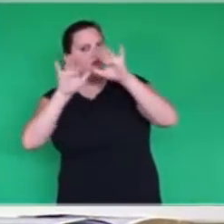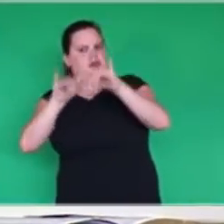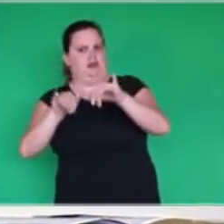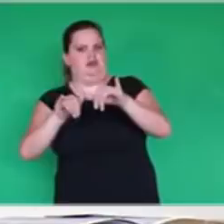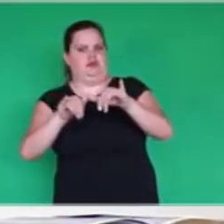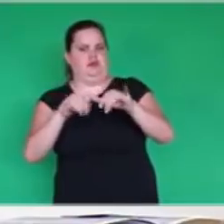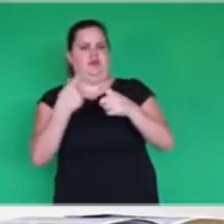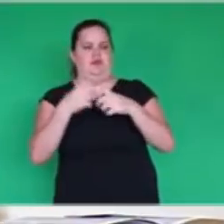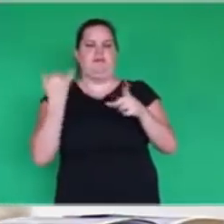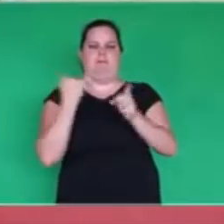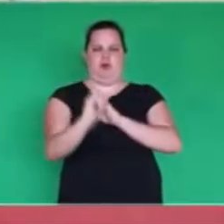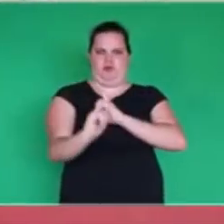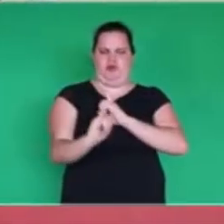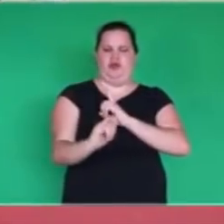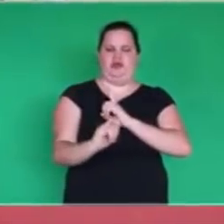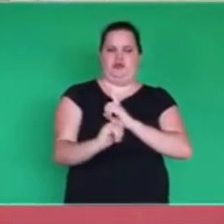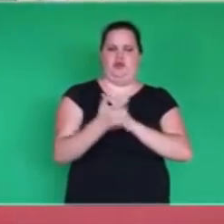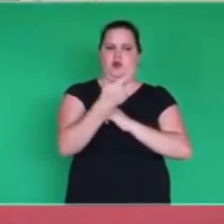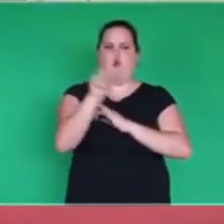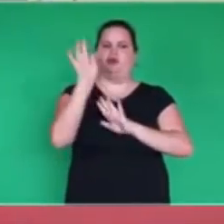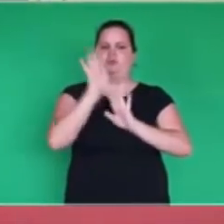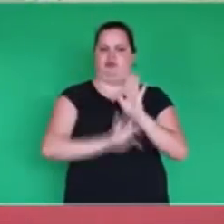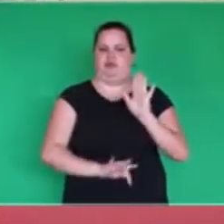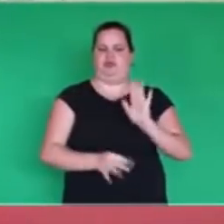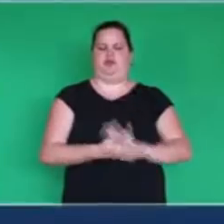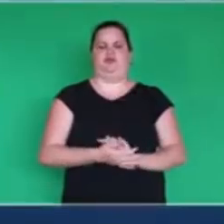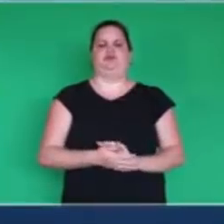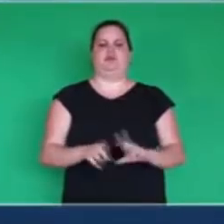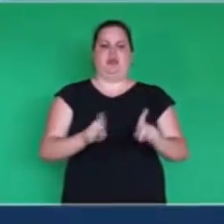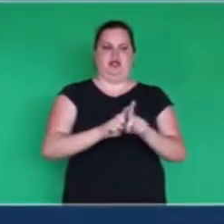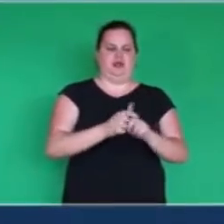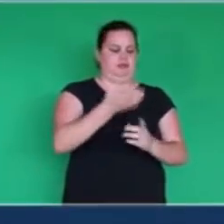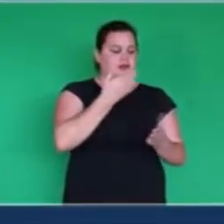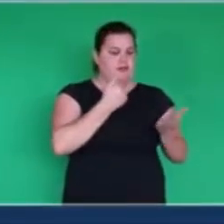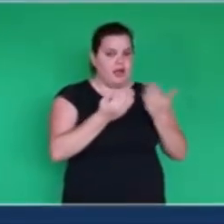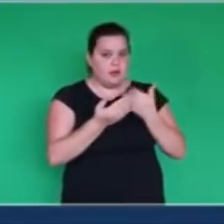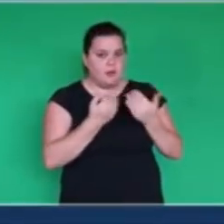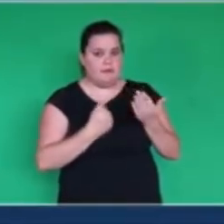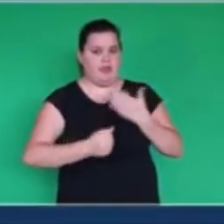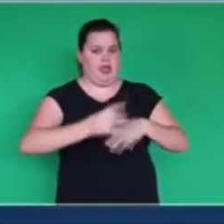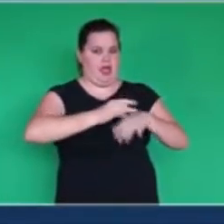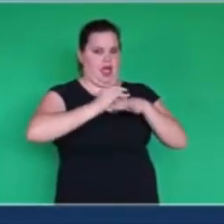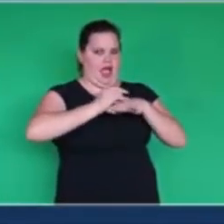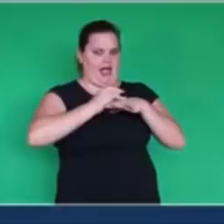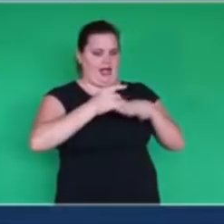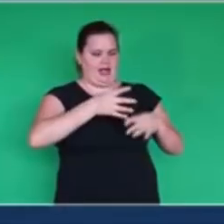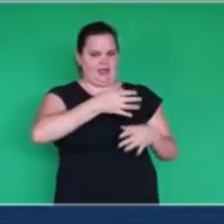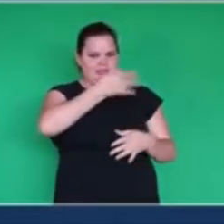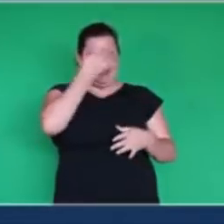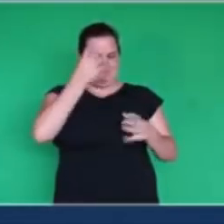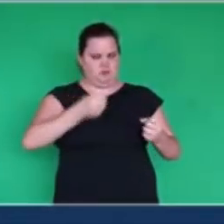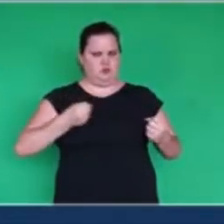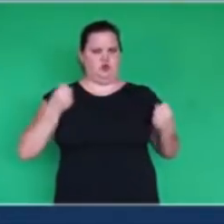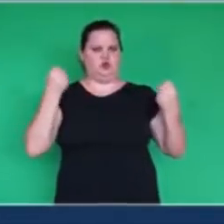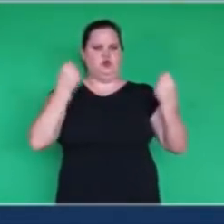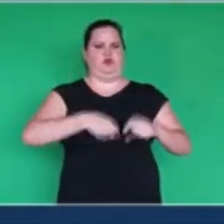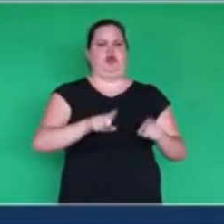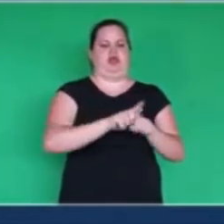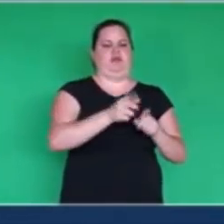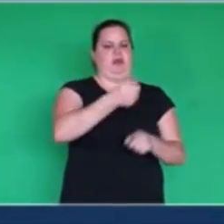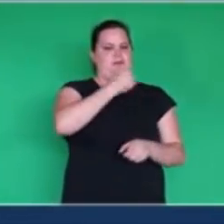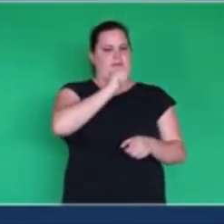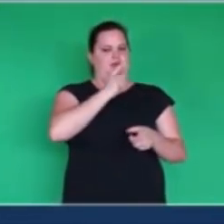aqui. Outro texto. Continua. Comereis a carne dos poderosos. Eu? e bebereis o sangue